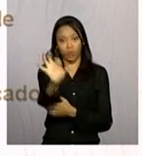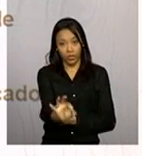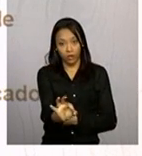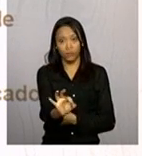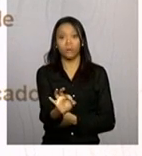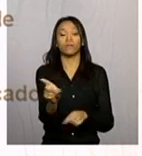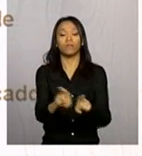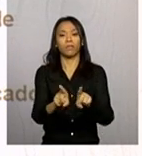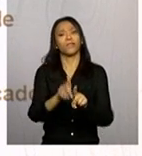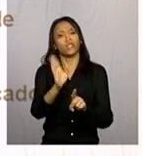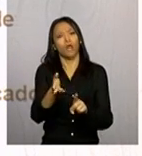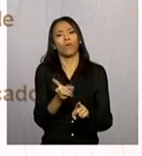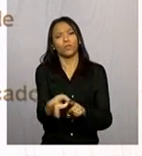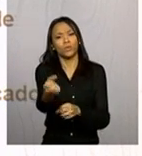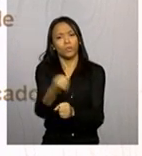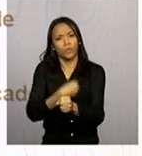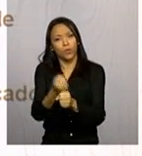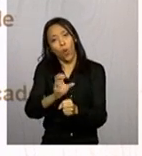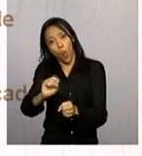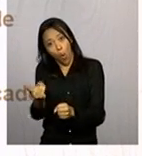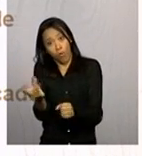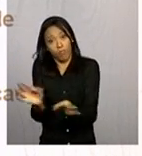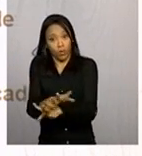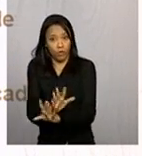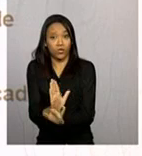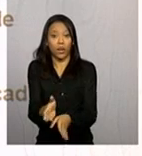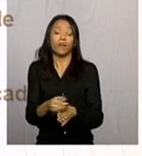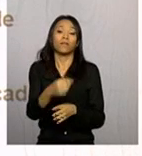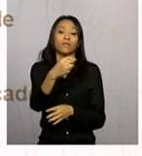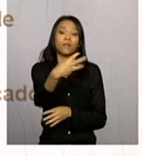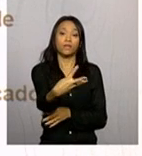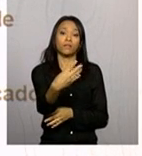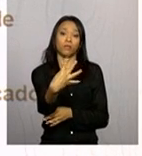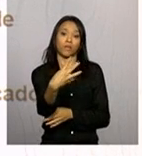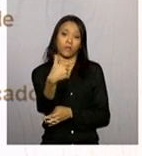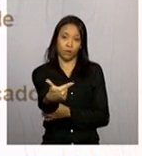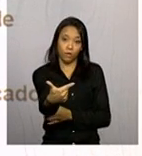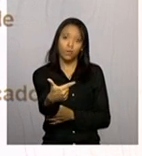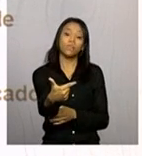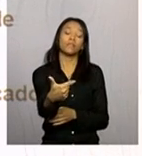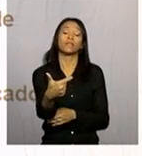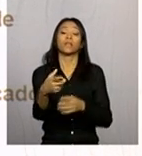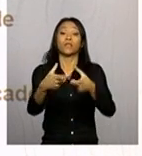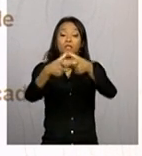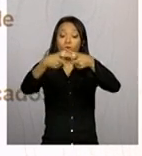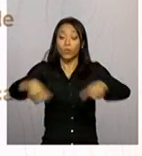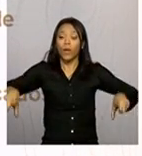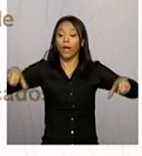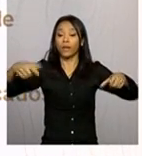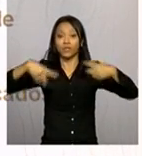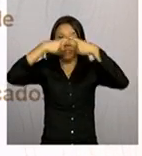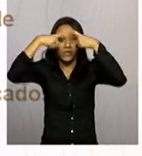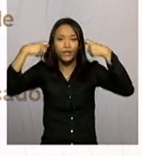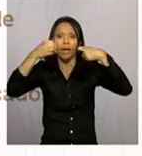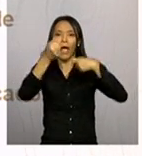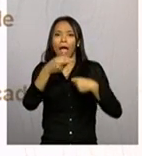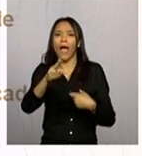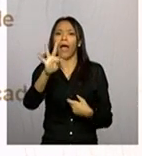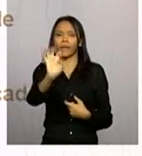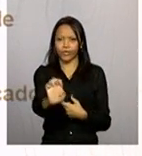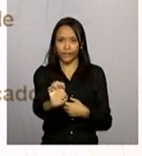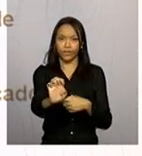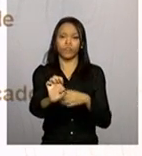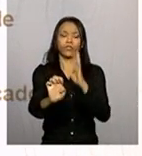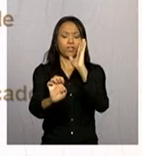também estão em obras ou concluídas, 342 Centros de Arte e Esporte Unificados, Céu das Artes, também